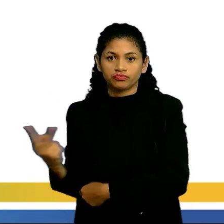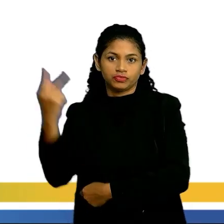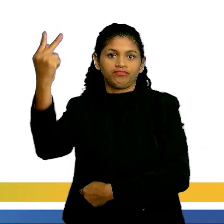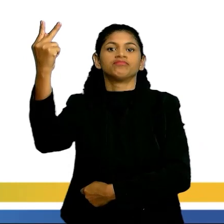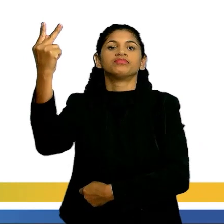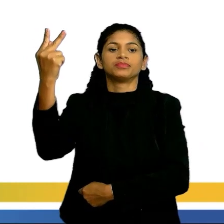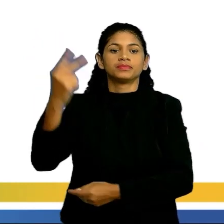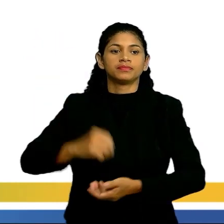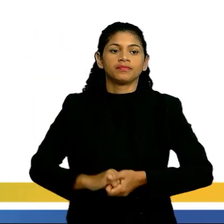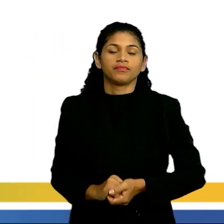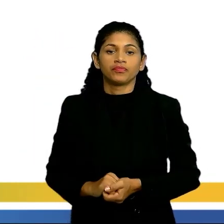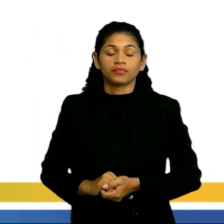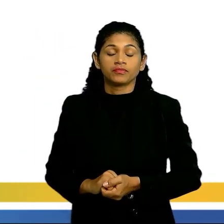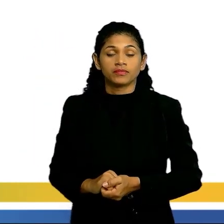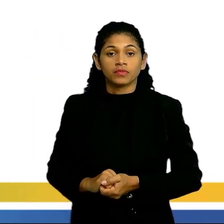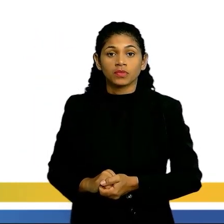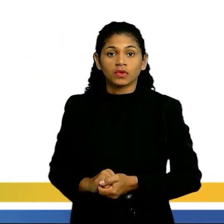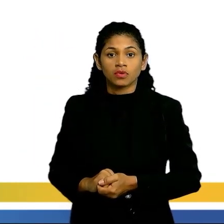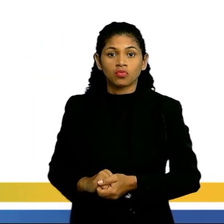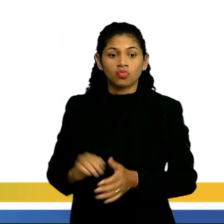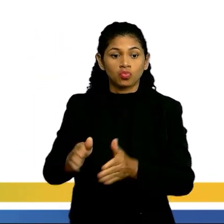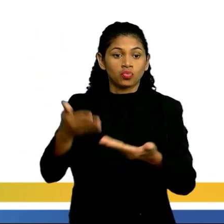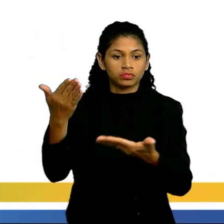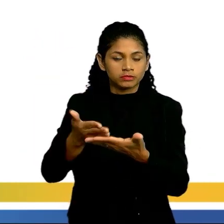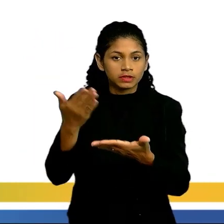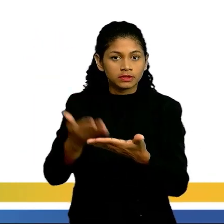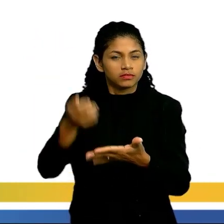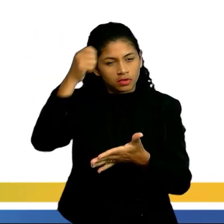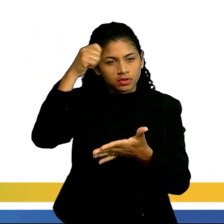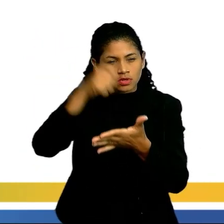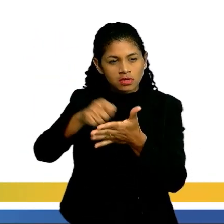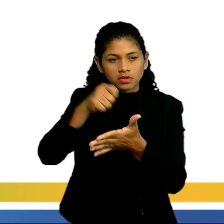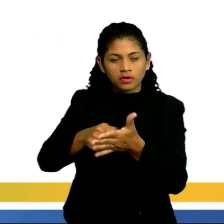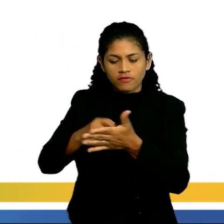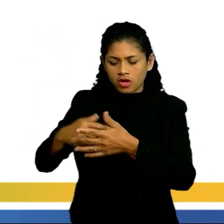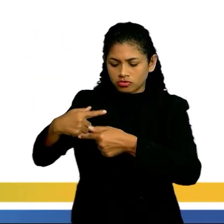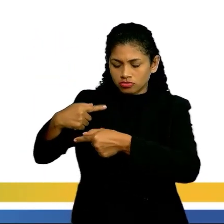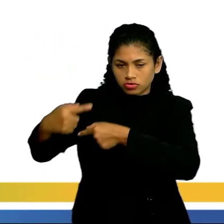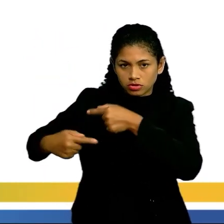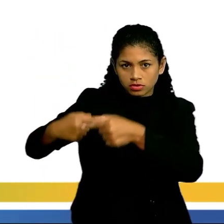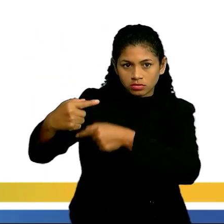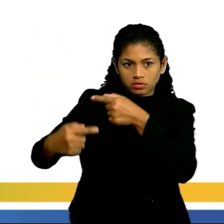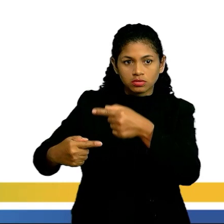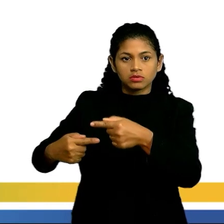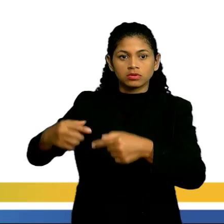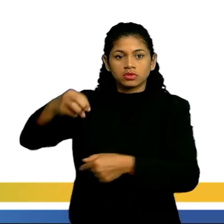dos livros que ele escreveu foi A Genealogia da Moral, mas esse título colocado aí faz